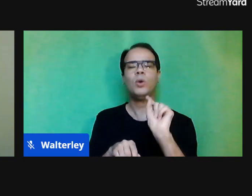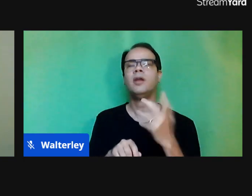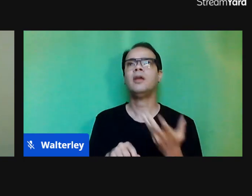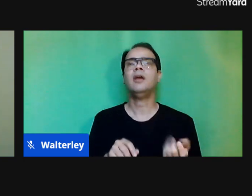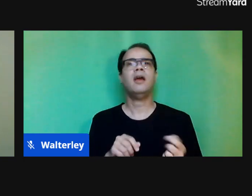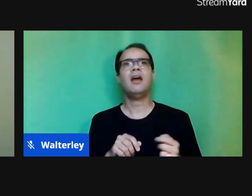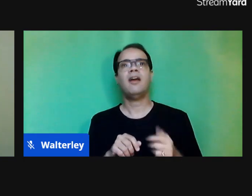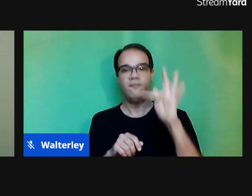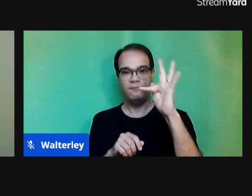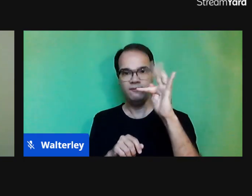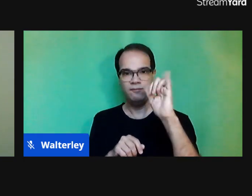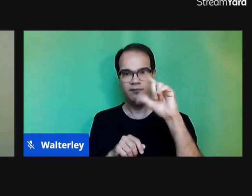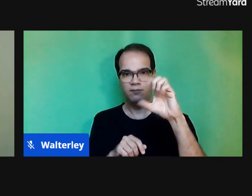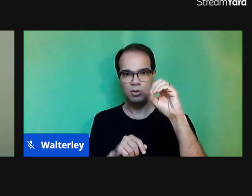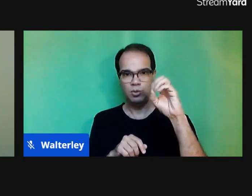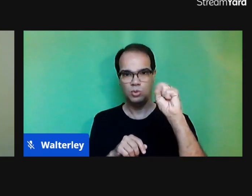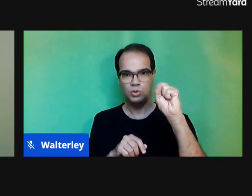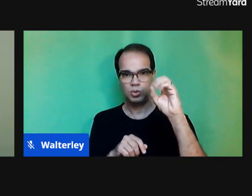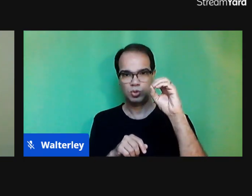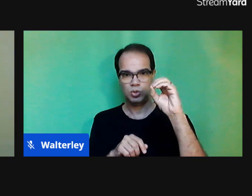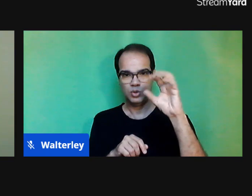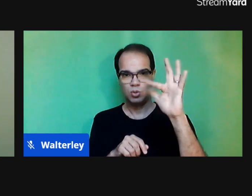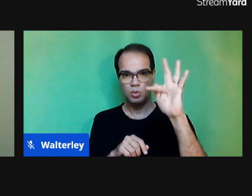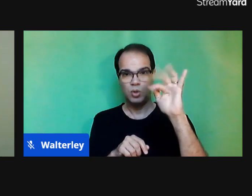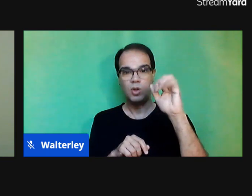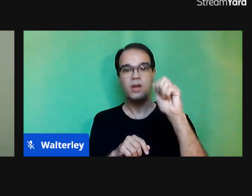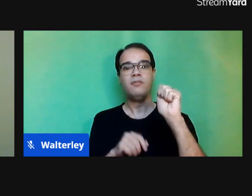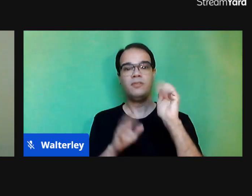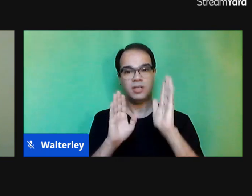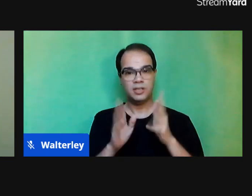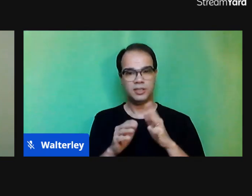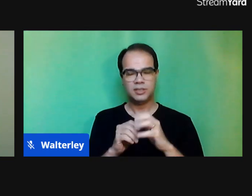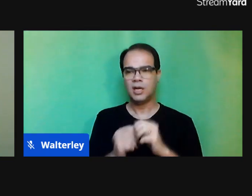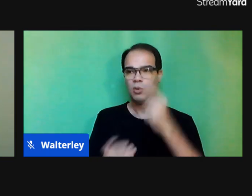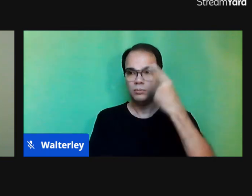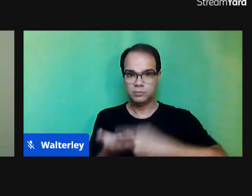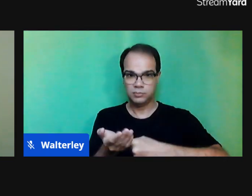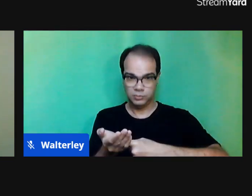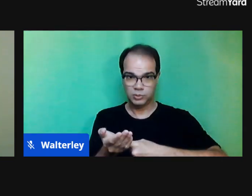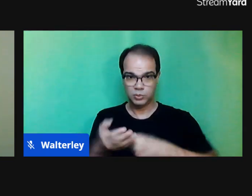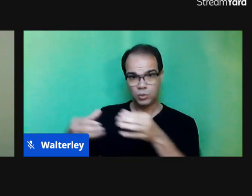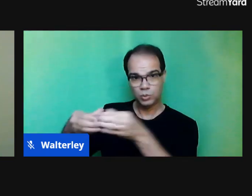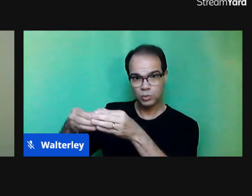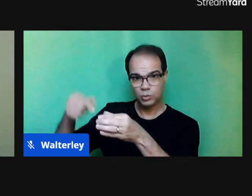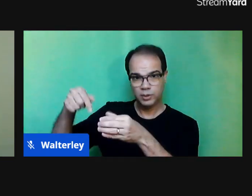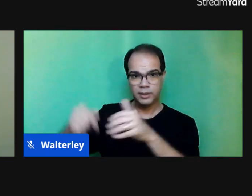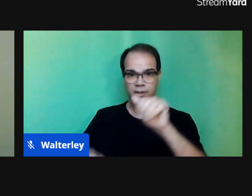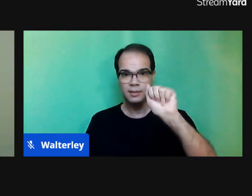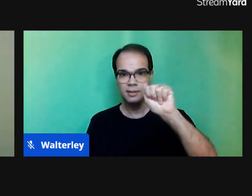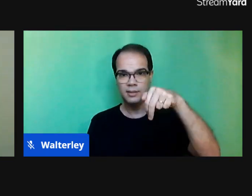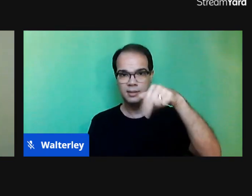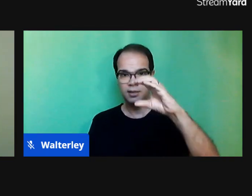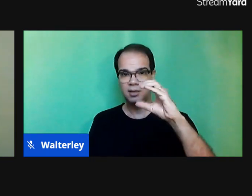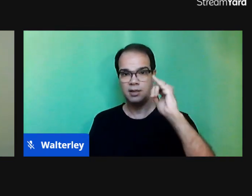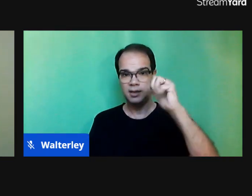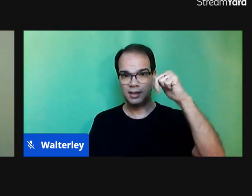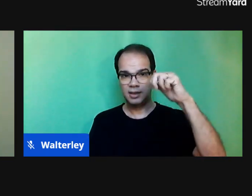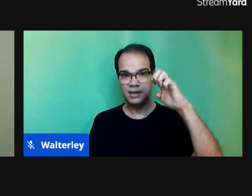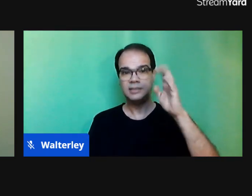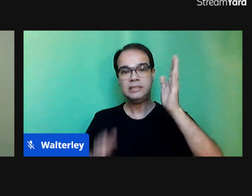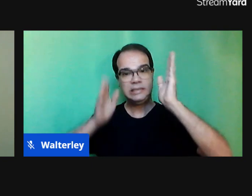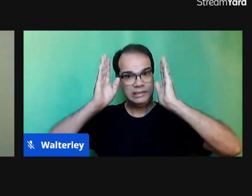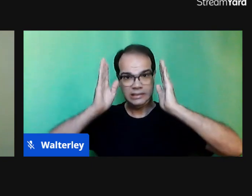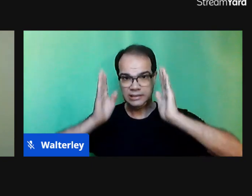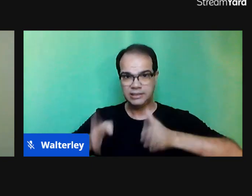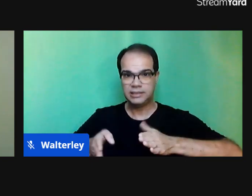ela já está com um contrato firmado com a Ancine e ela vai ser distribuída em todas as emissoras públicas e